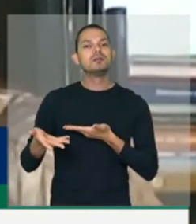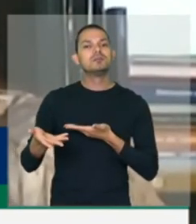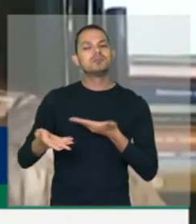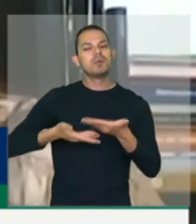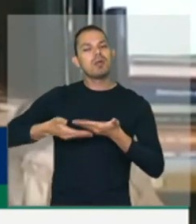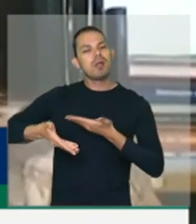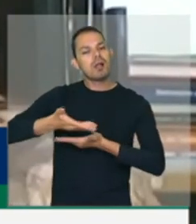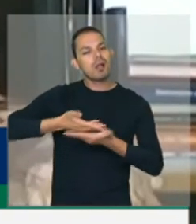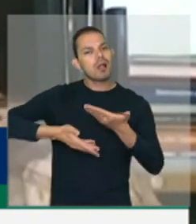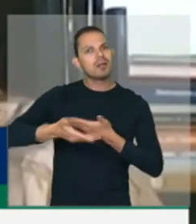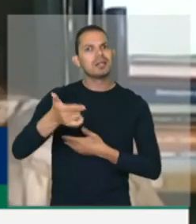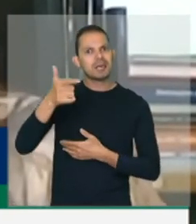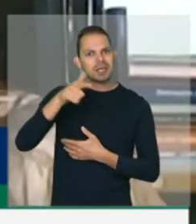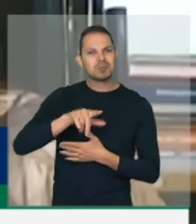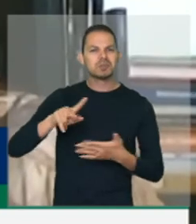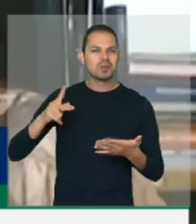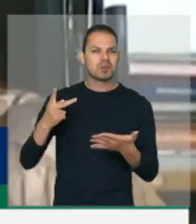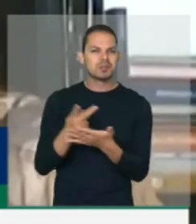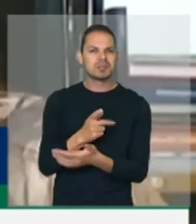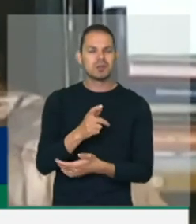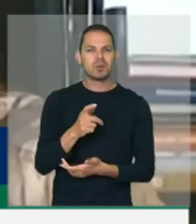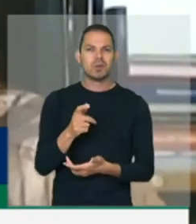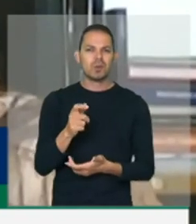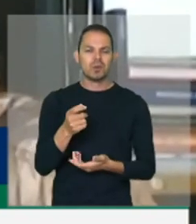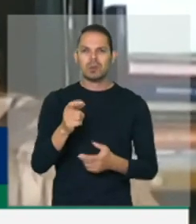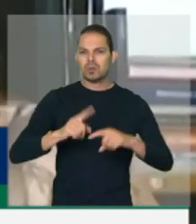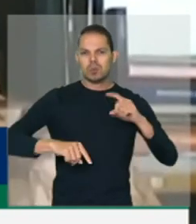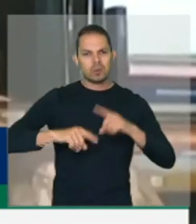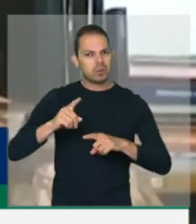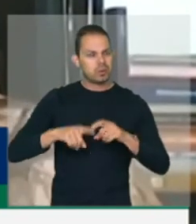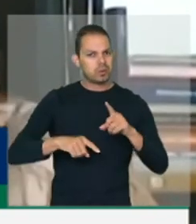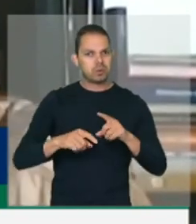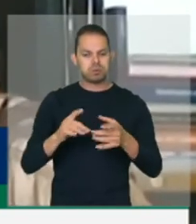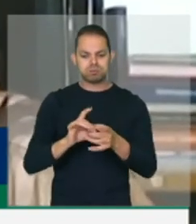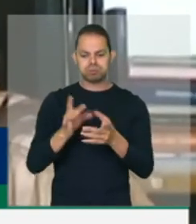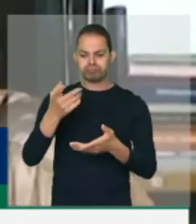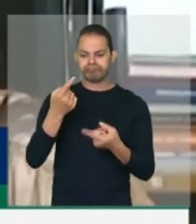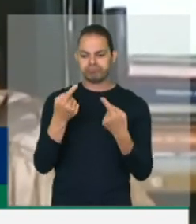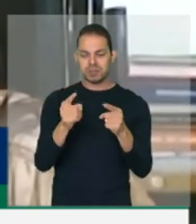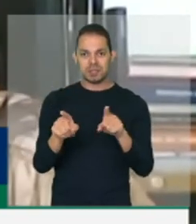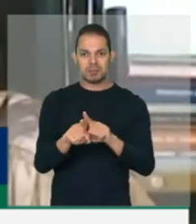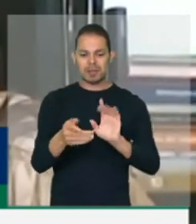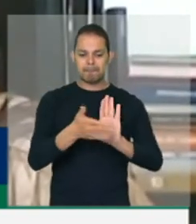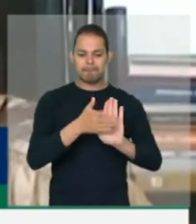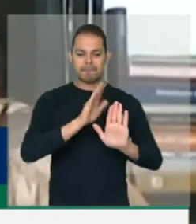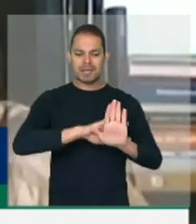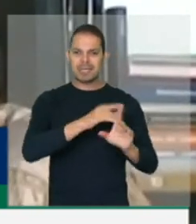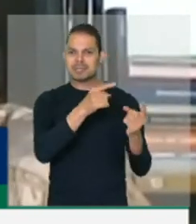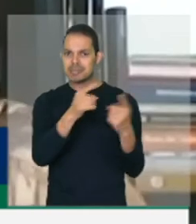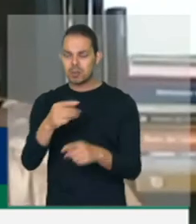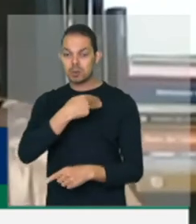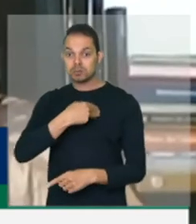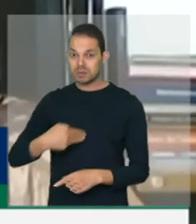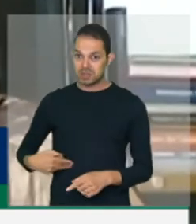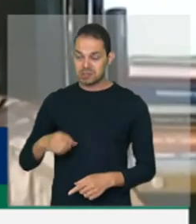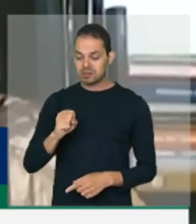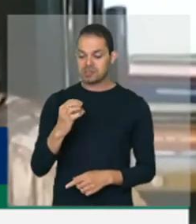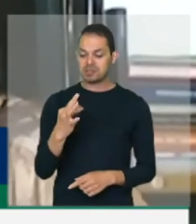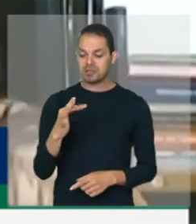uma ação que se repetiu em atos antidemocráticos, ameaças seguidas a ministros do Supremo, aos seus